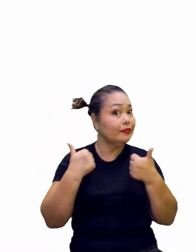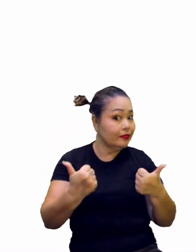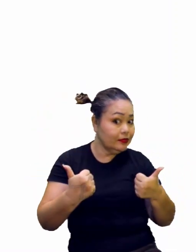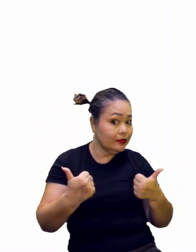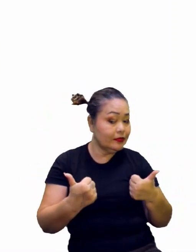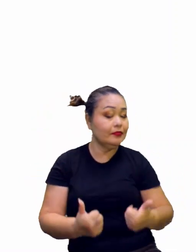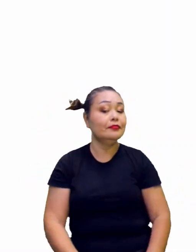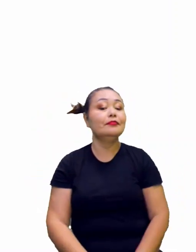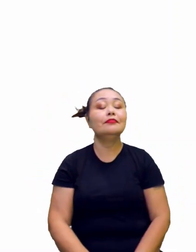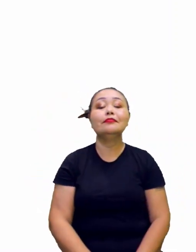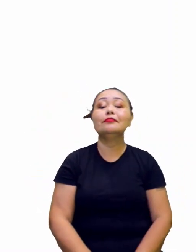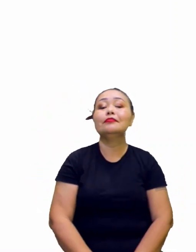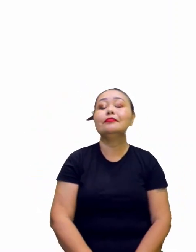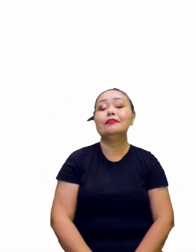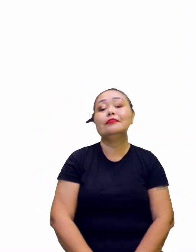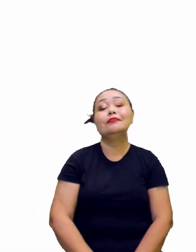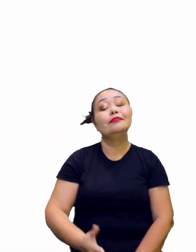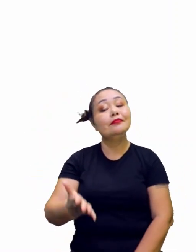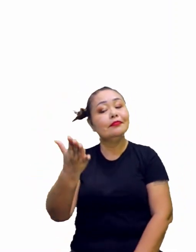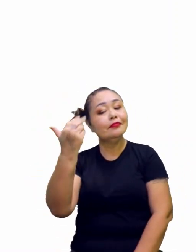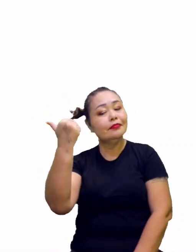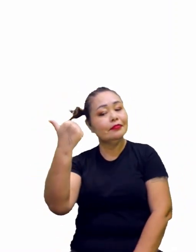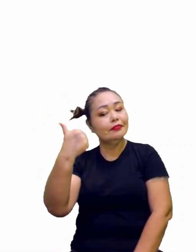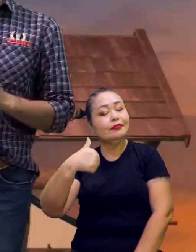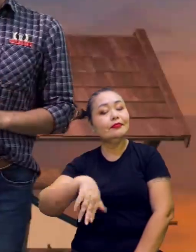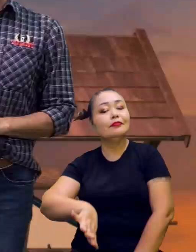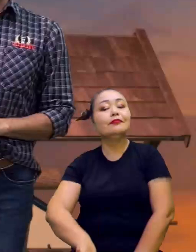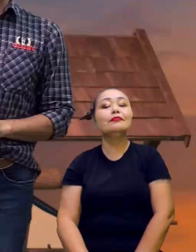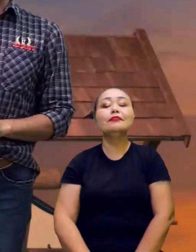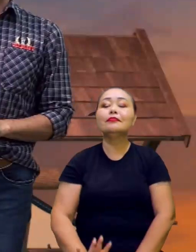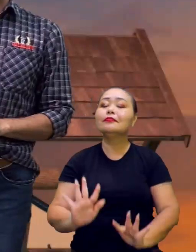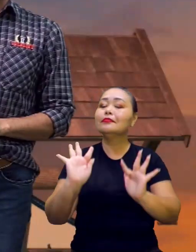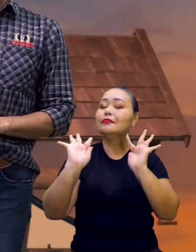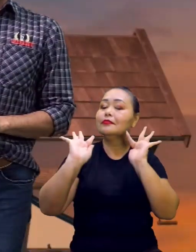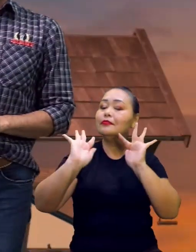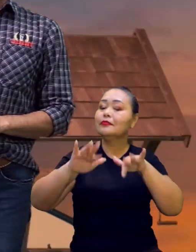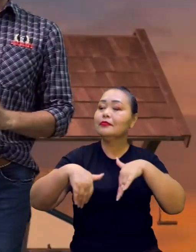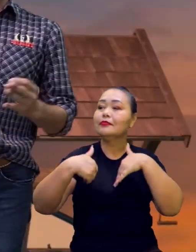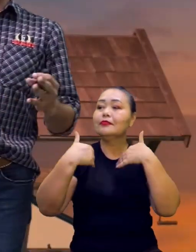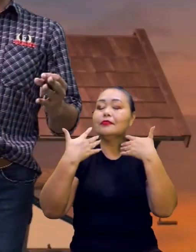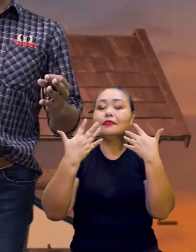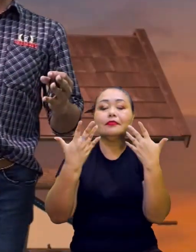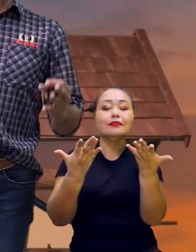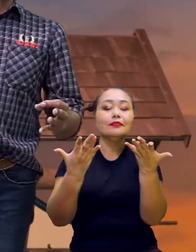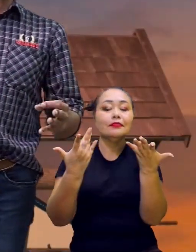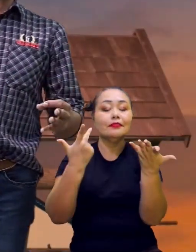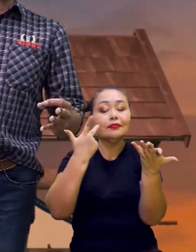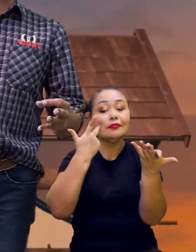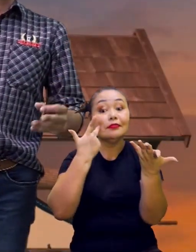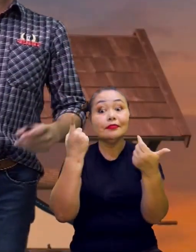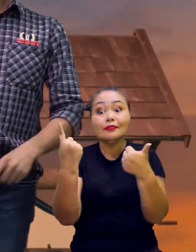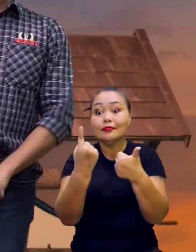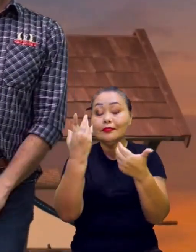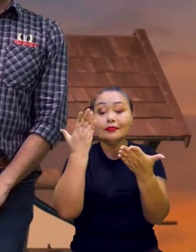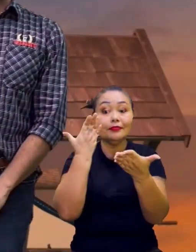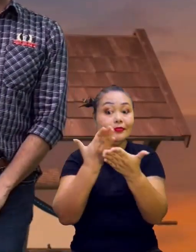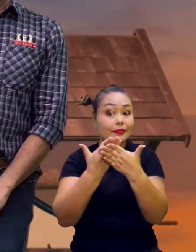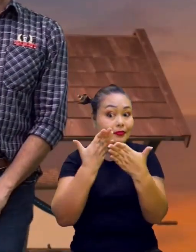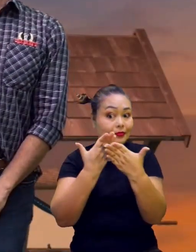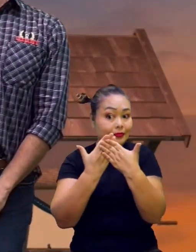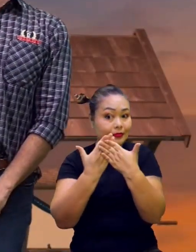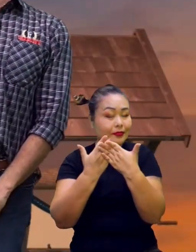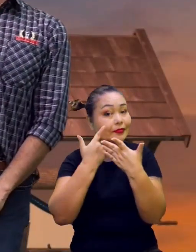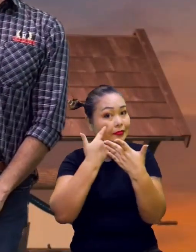Para mim, meu diretor, meus queridos, finalizamos agora essa nossa primeira aula. E